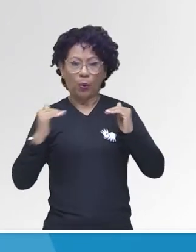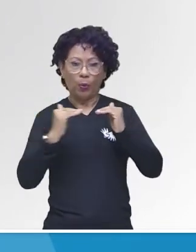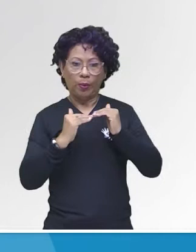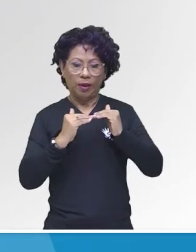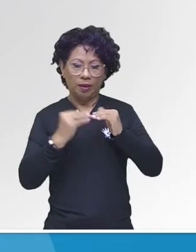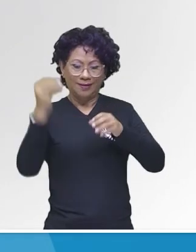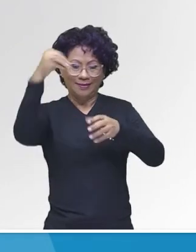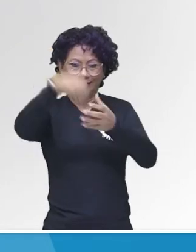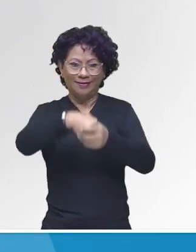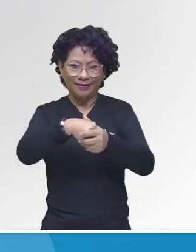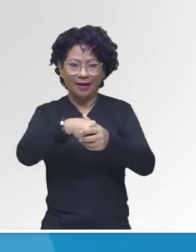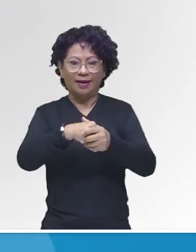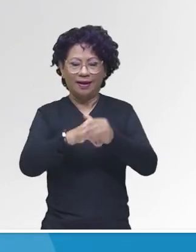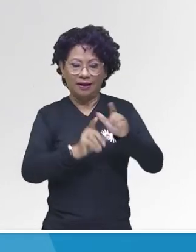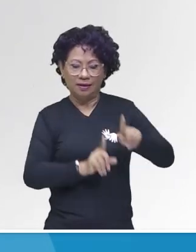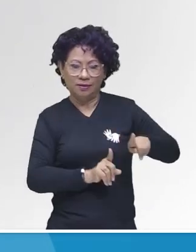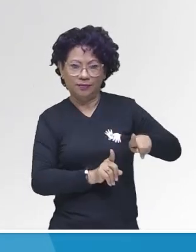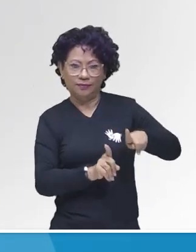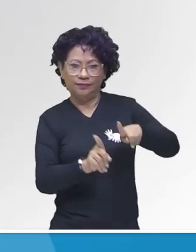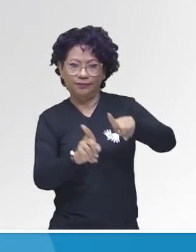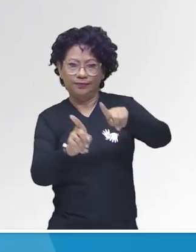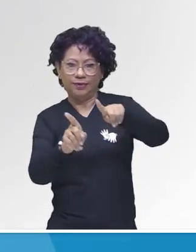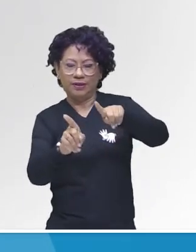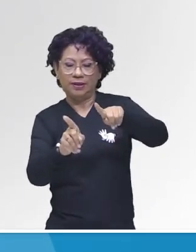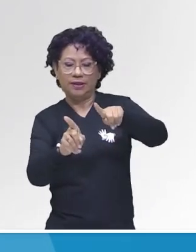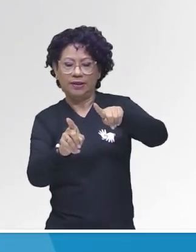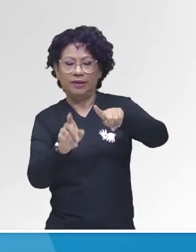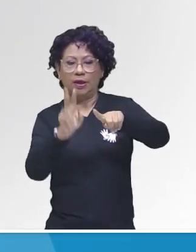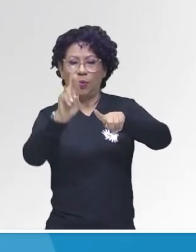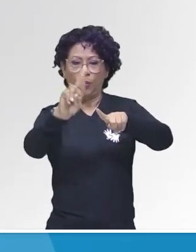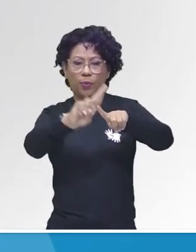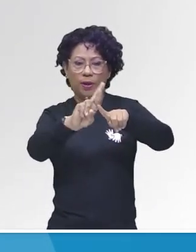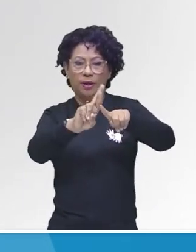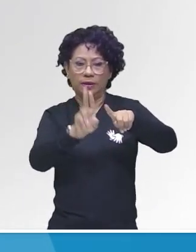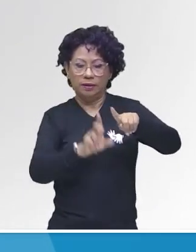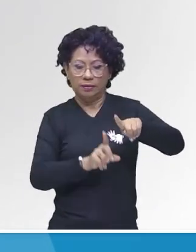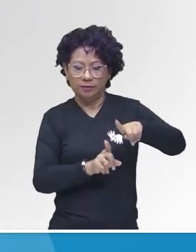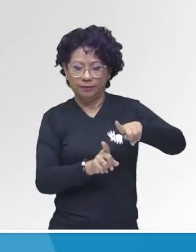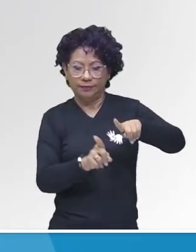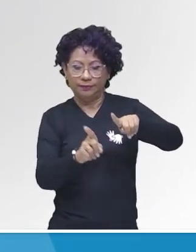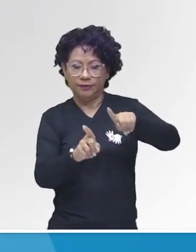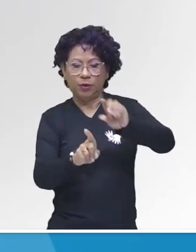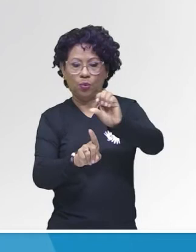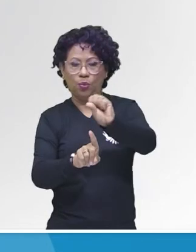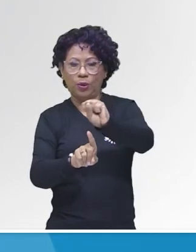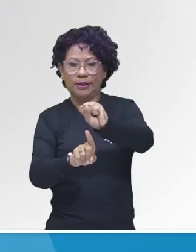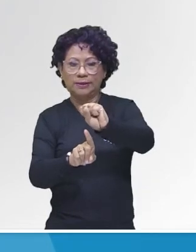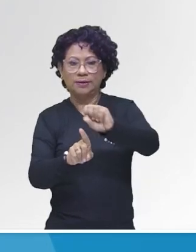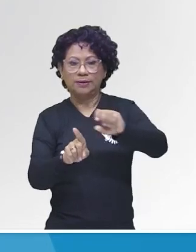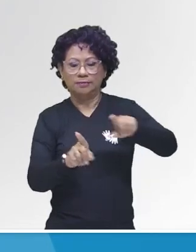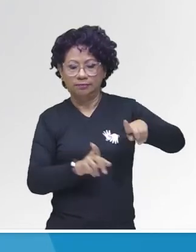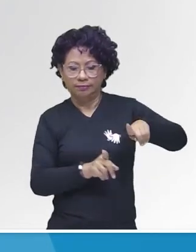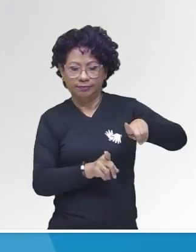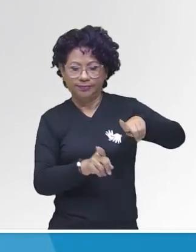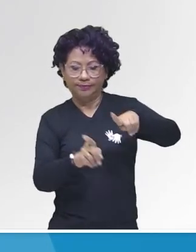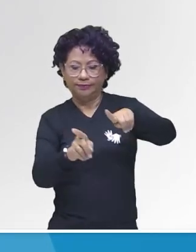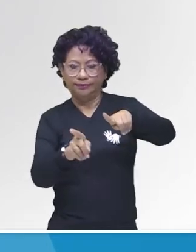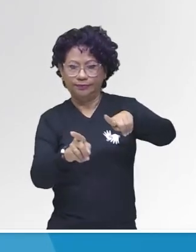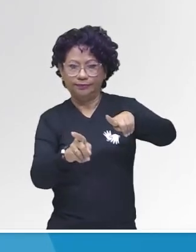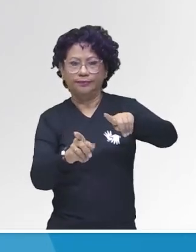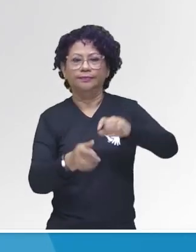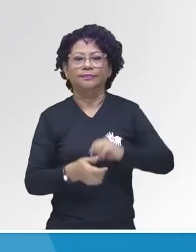ponto R, aliás, uma reta R, tá? Que ela está aí numa posição, numa